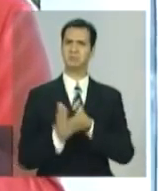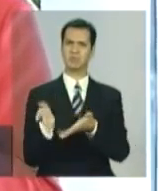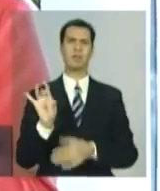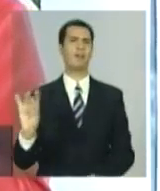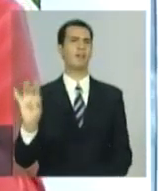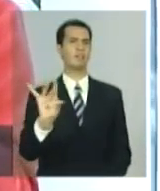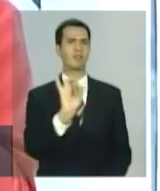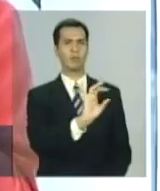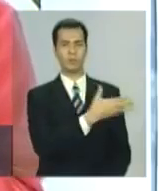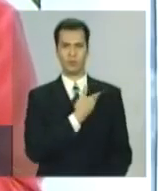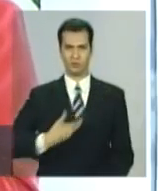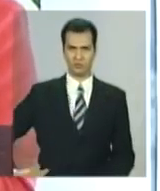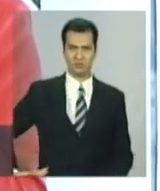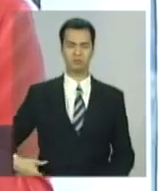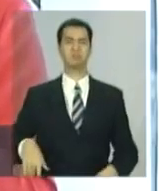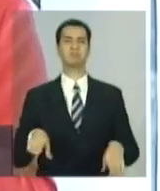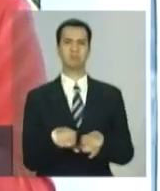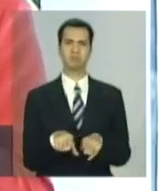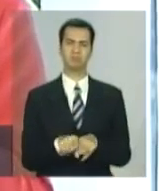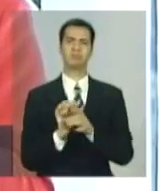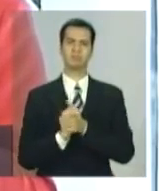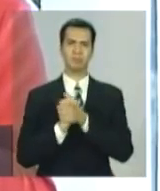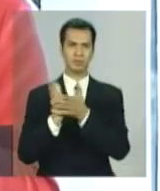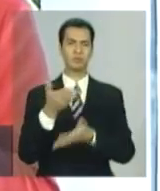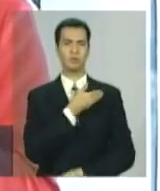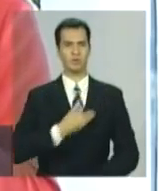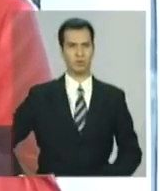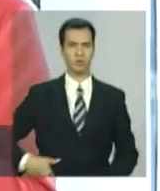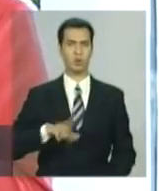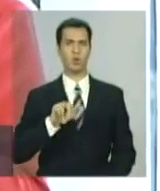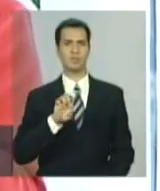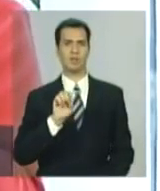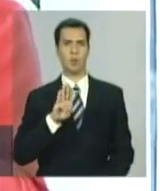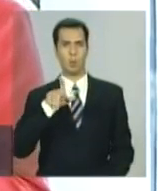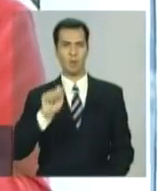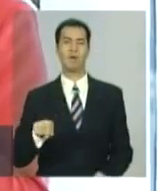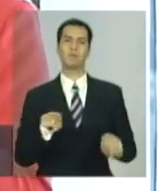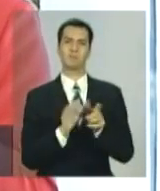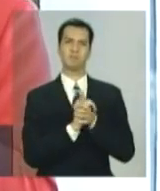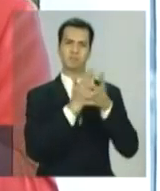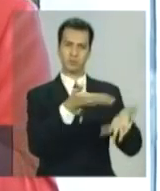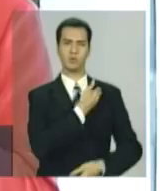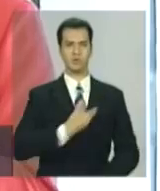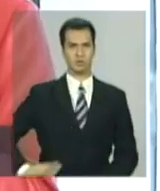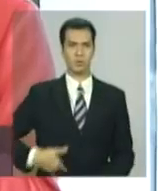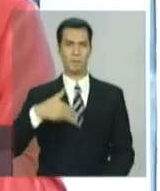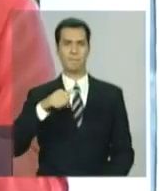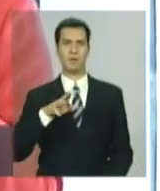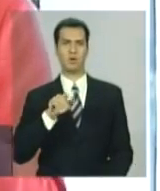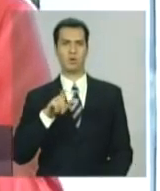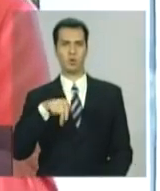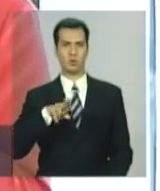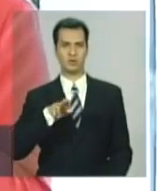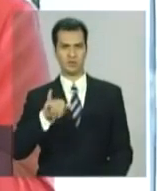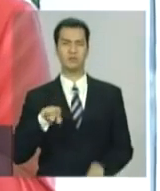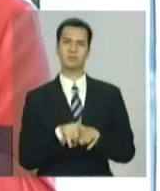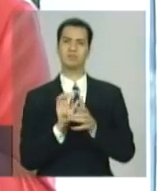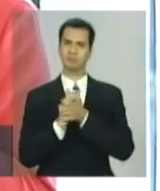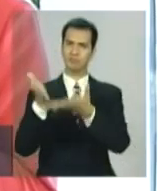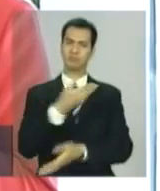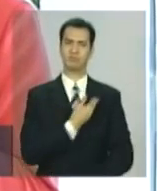dos governadores está de parabéns, a governadora Rosalba está de parabéns, o governador Marconi está de